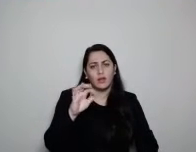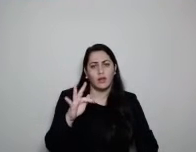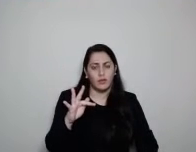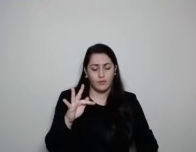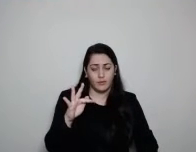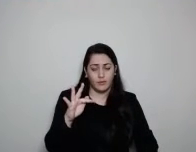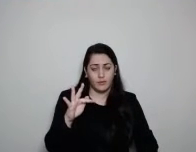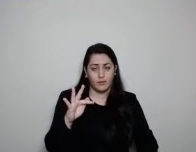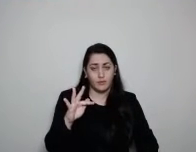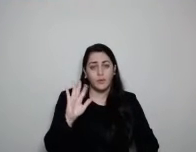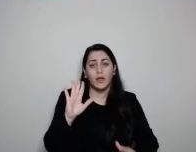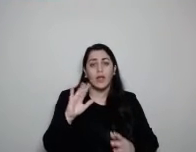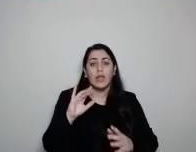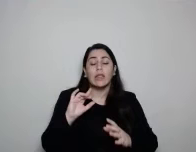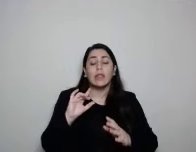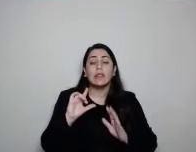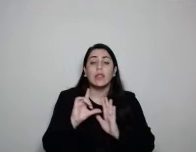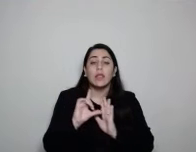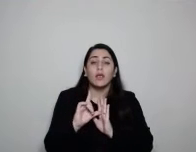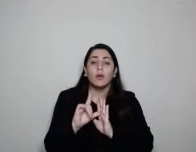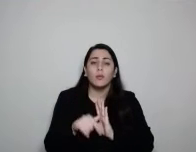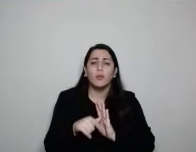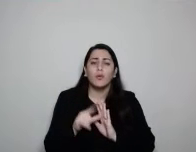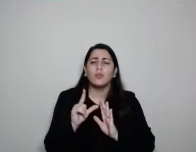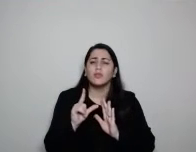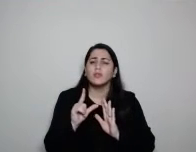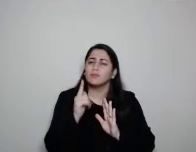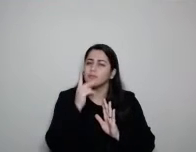Tanto é que ela diz, todos os procedimentos